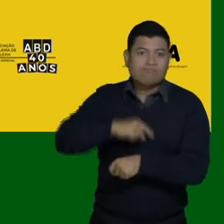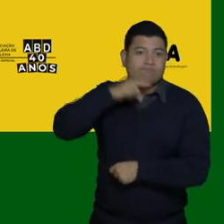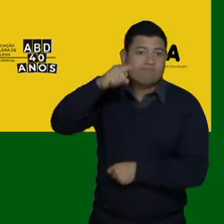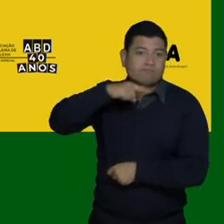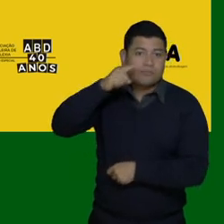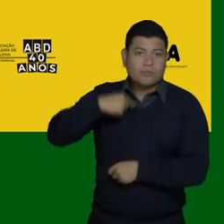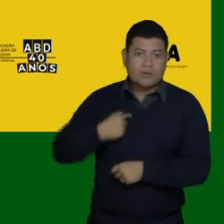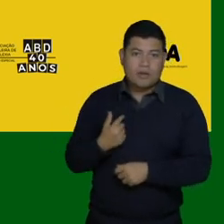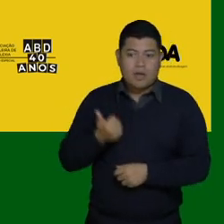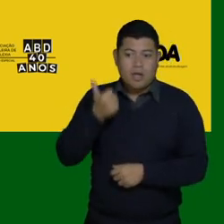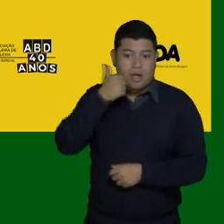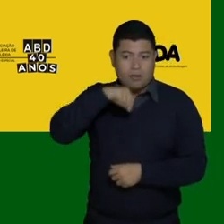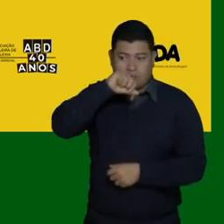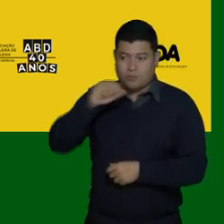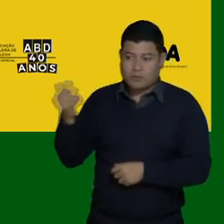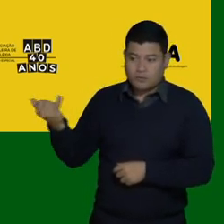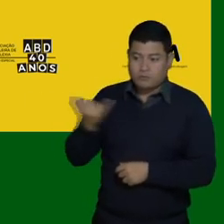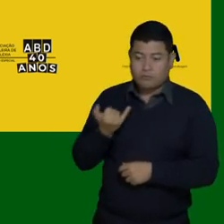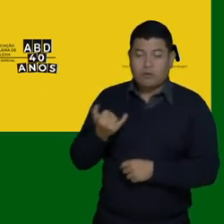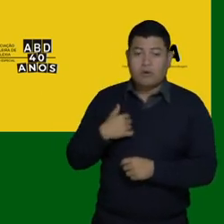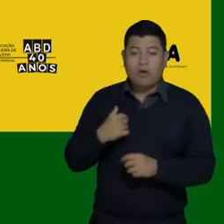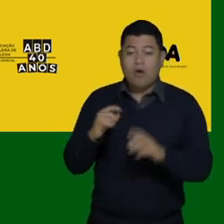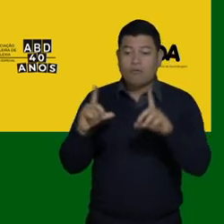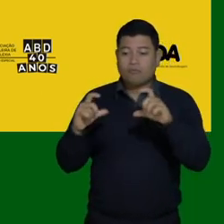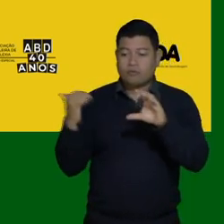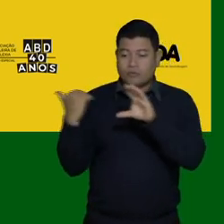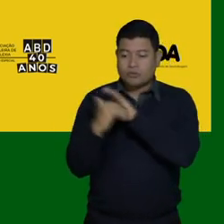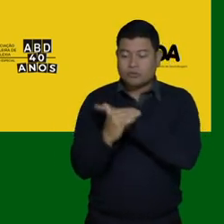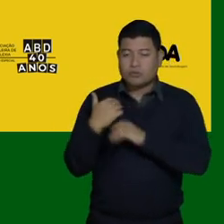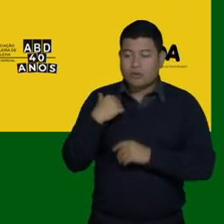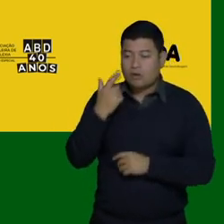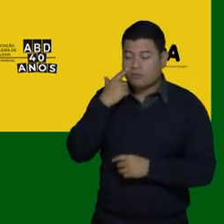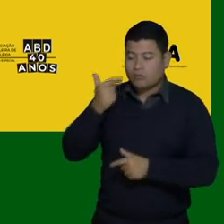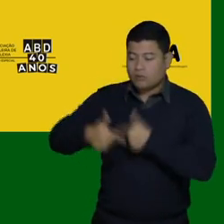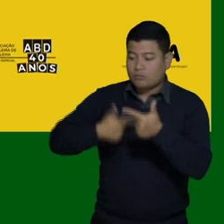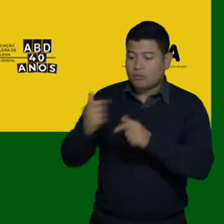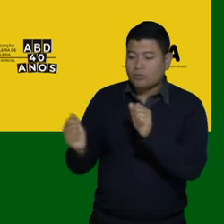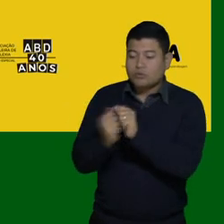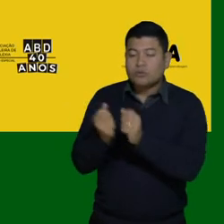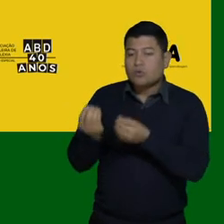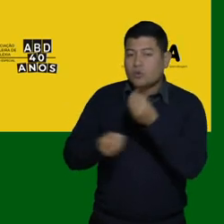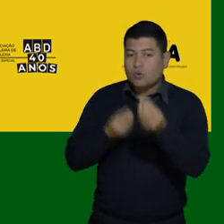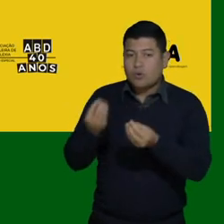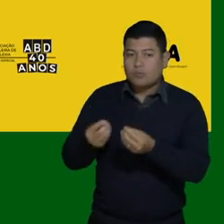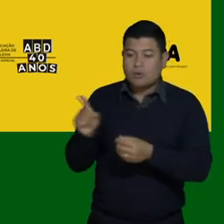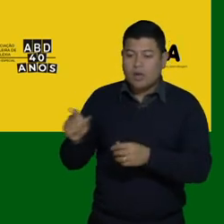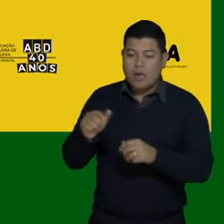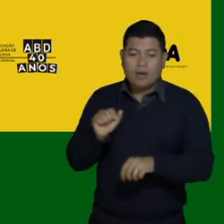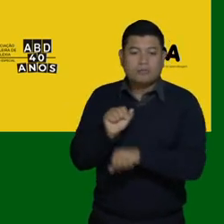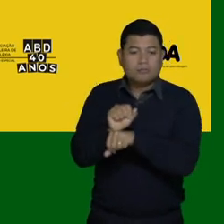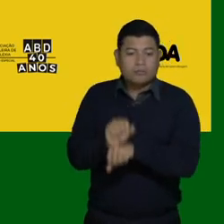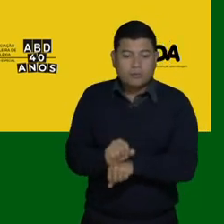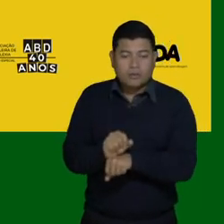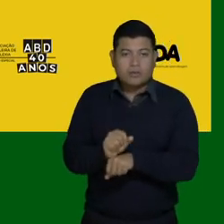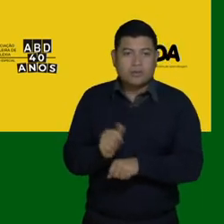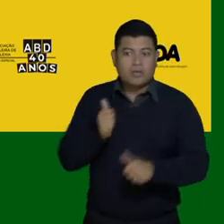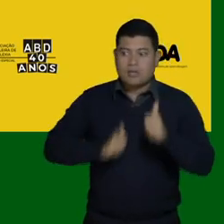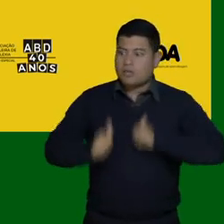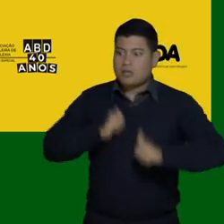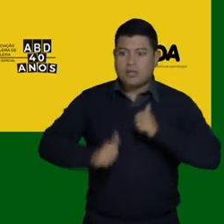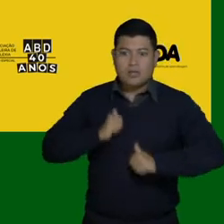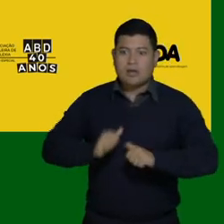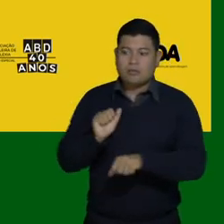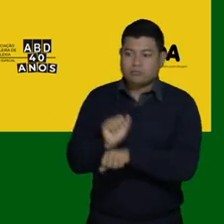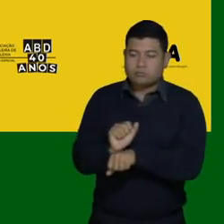pandemia me mandou uma foto falou assim Ângela Olha como eu trabalho com a minha filha para ela ficar quieta Gente vocês não acreditam tinha menininha e